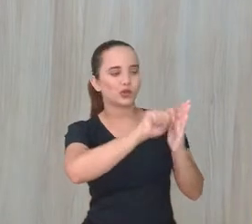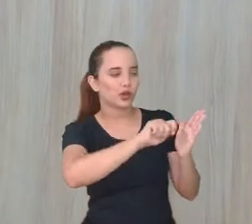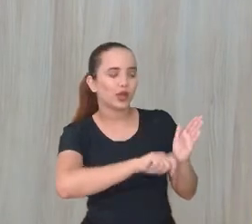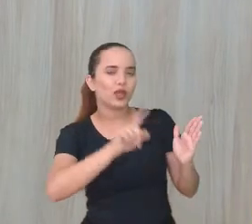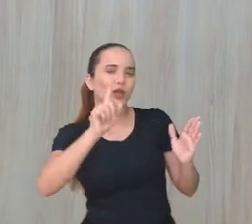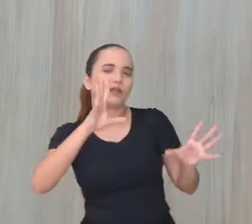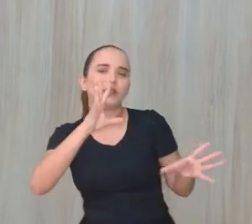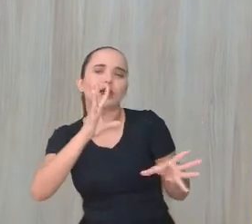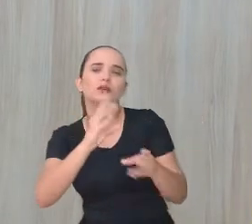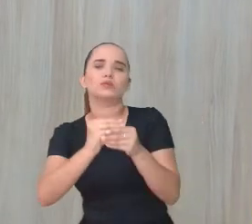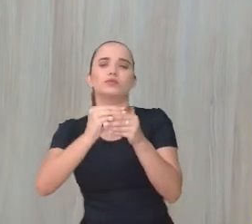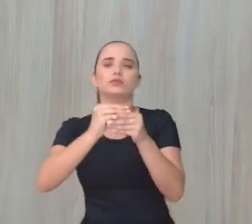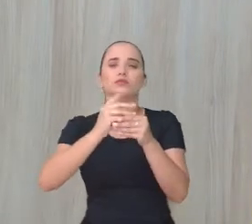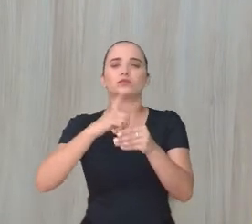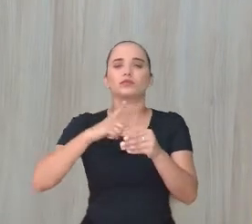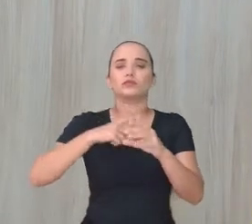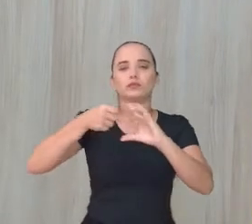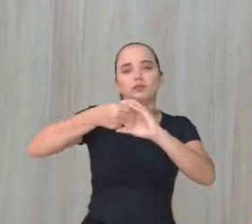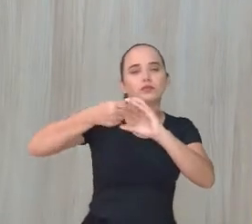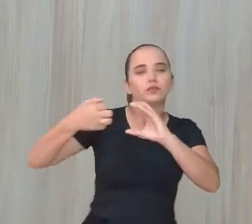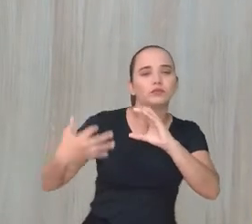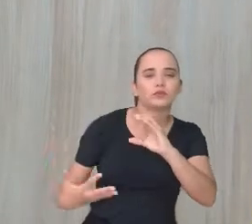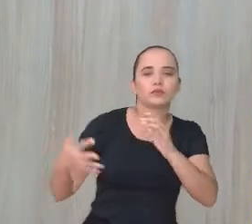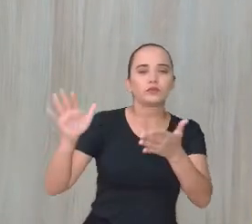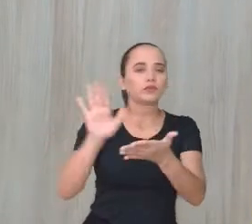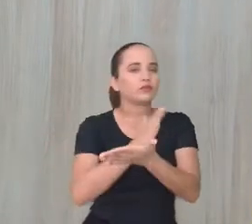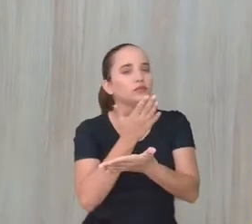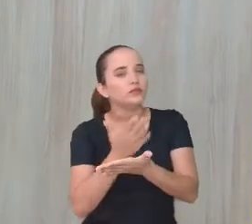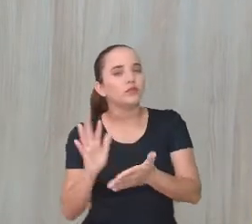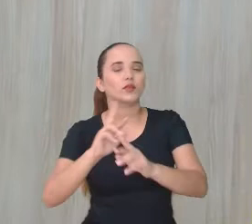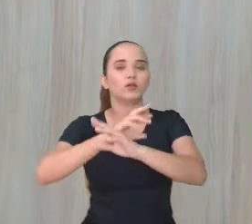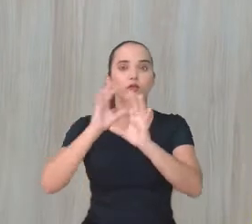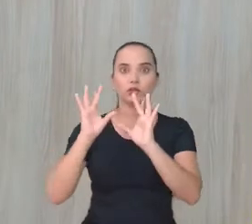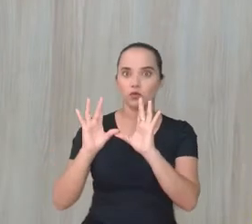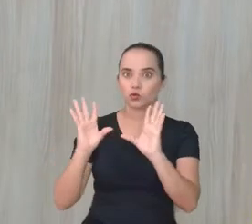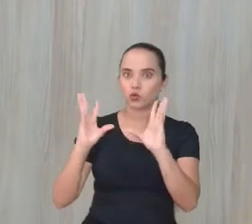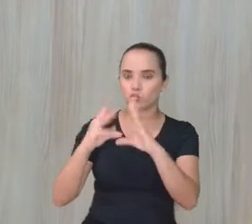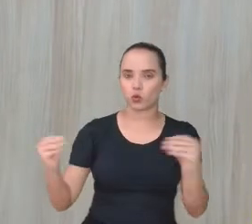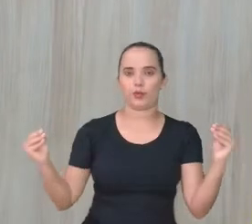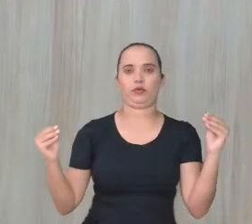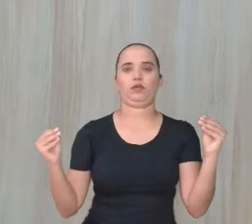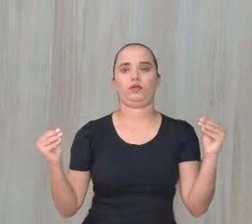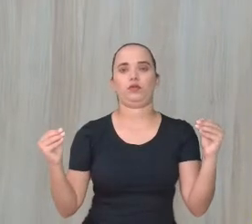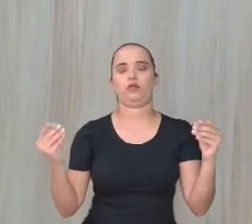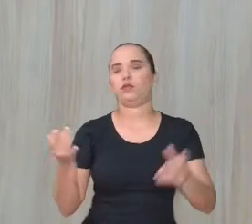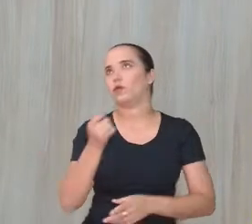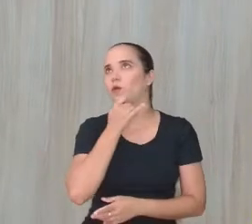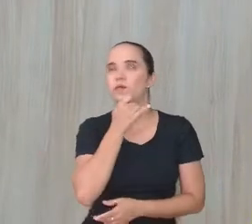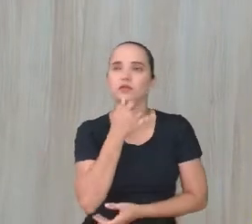e algumas características deixam de existir.